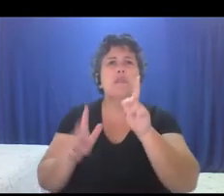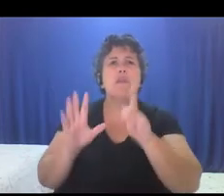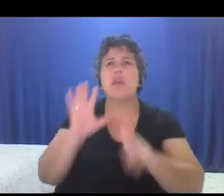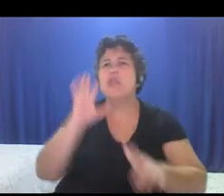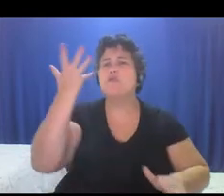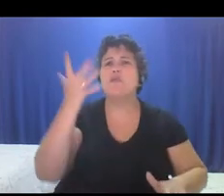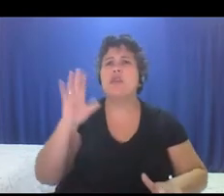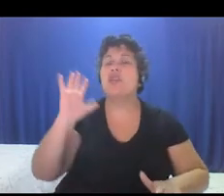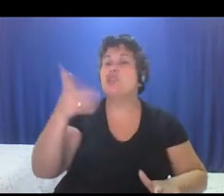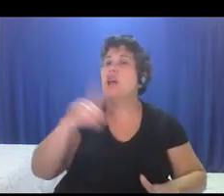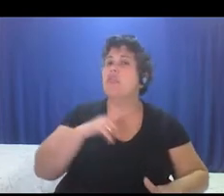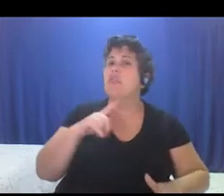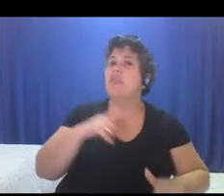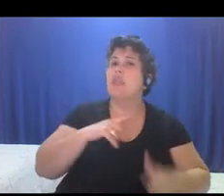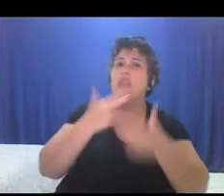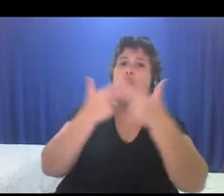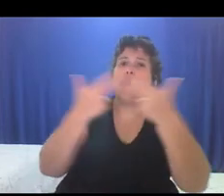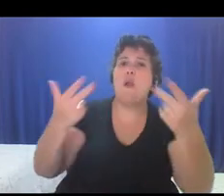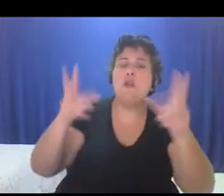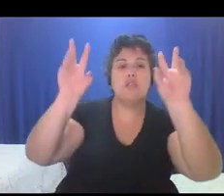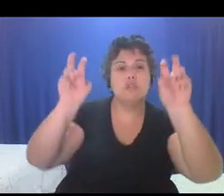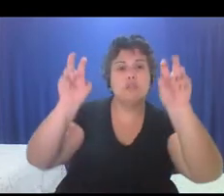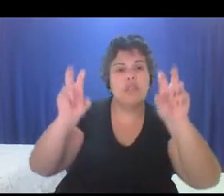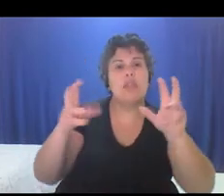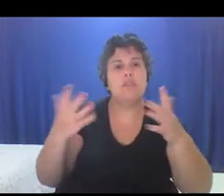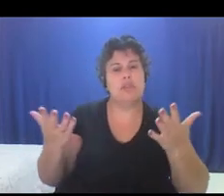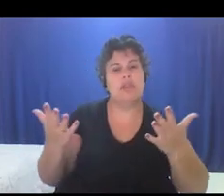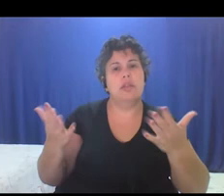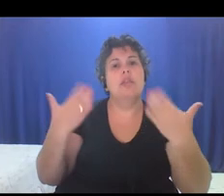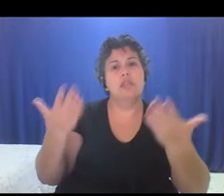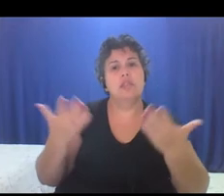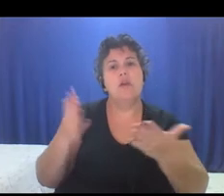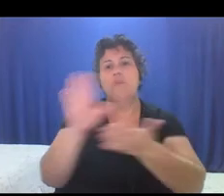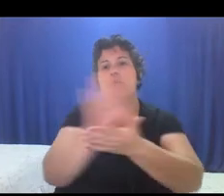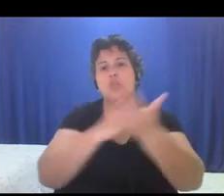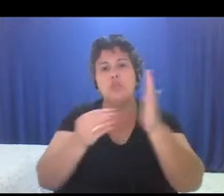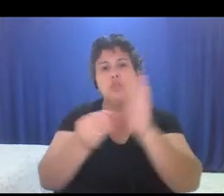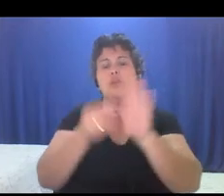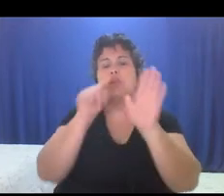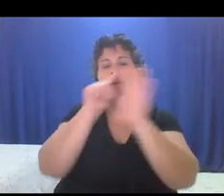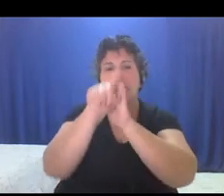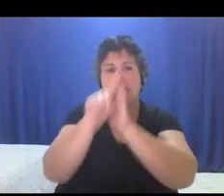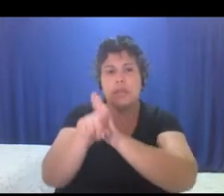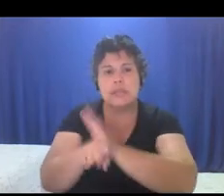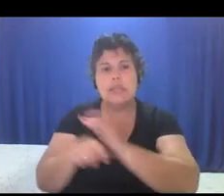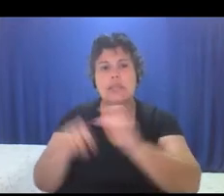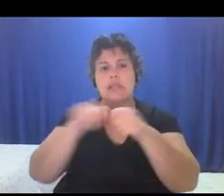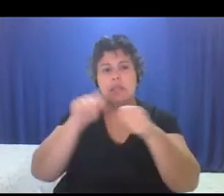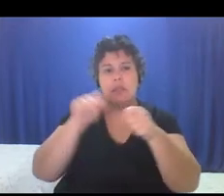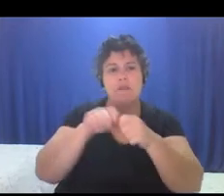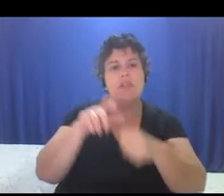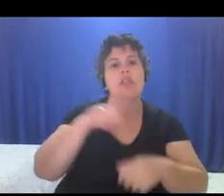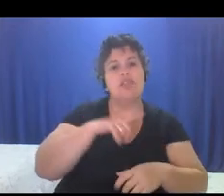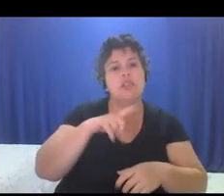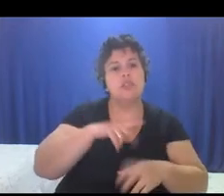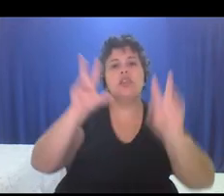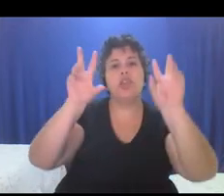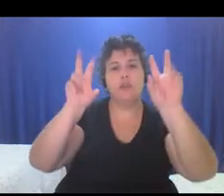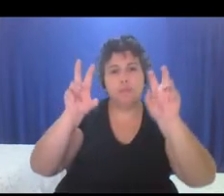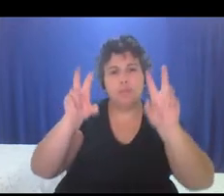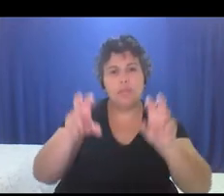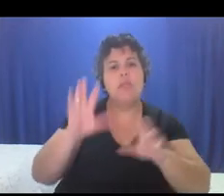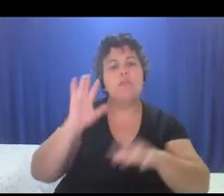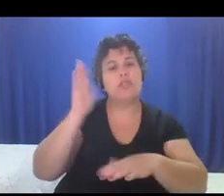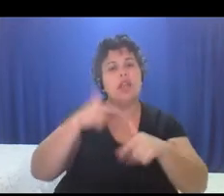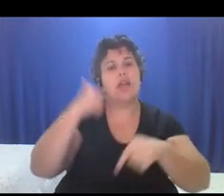relacionada a esse tema? E normalmente todas as pesquisas que eu fiz tinha algum tema que a CT já tinha começado a trabalhar de alguma maneira. E